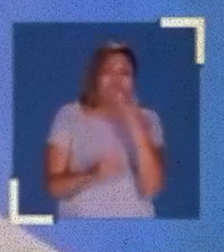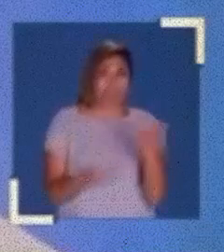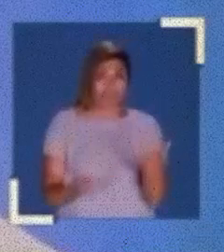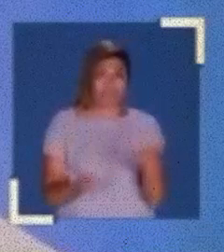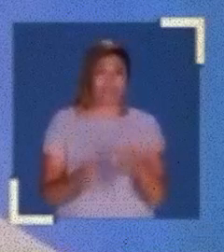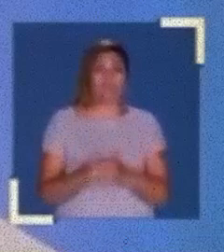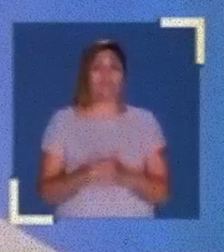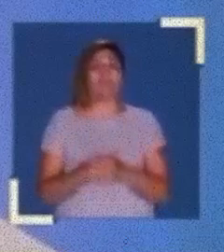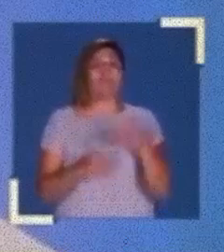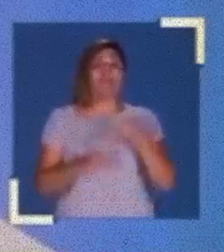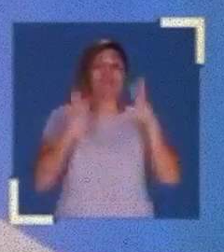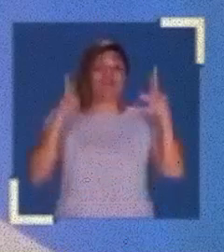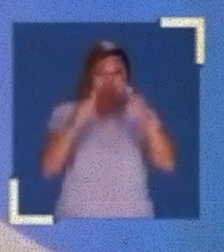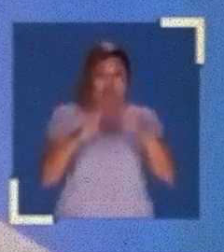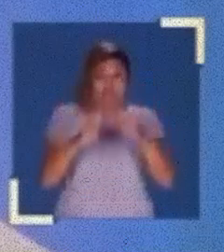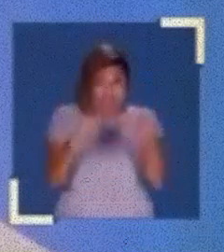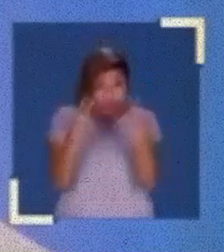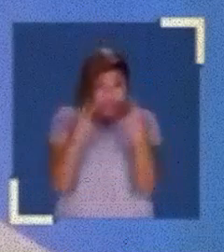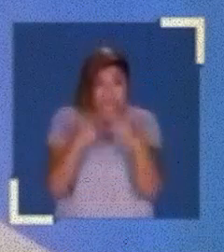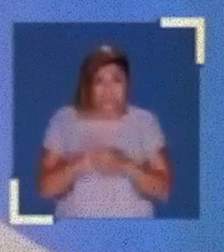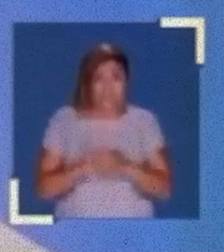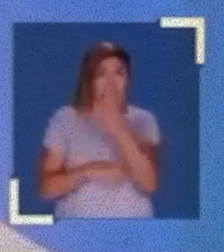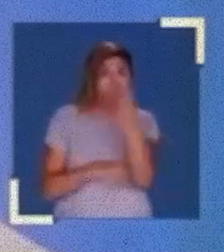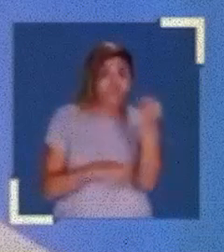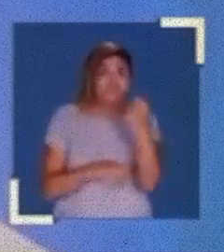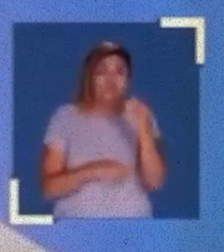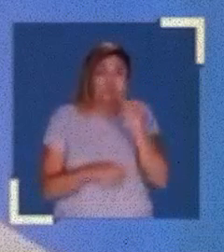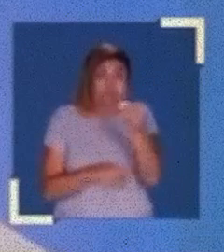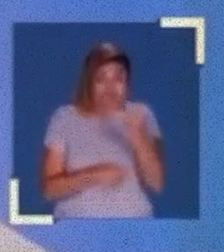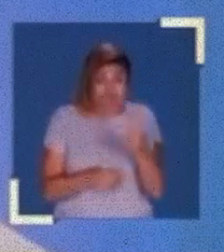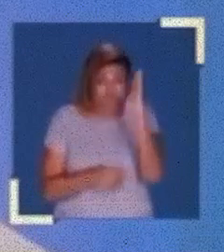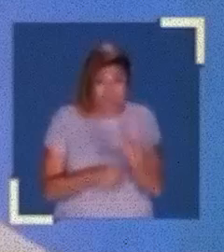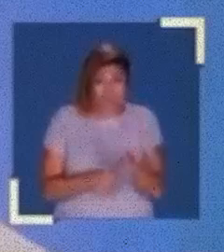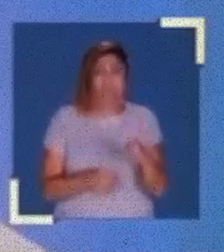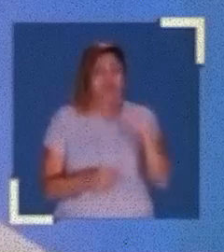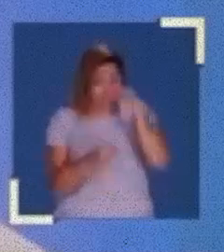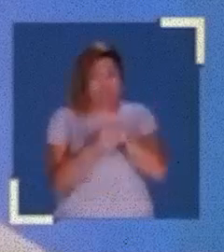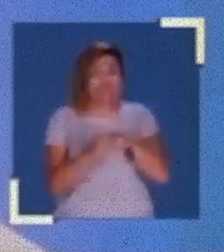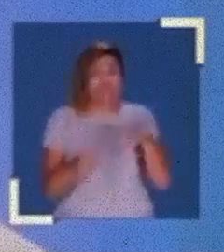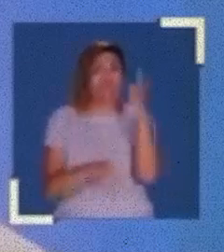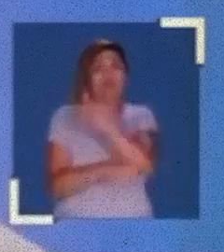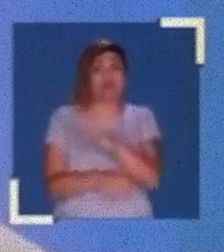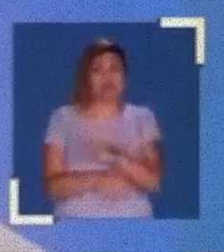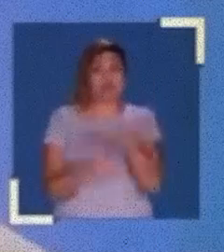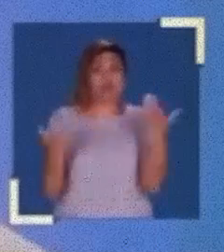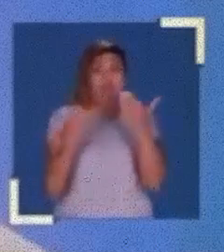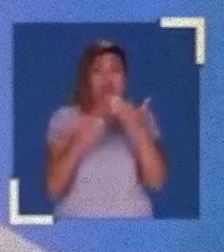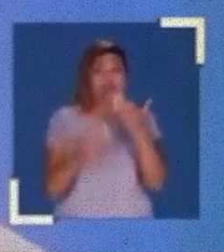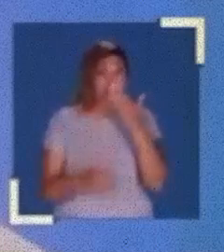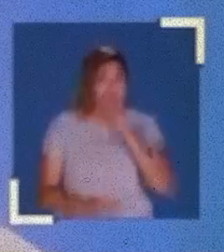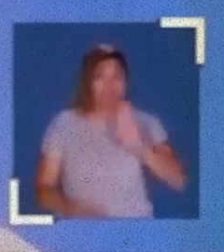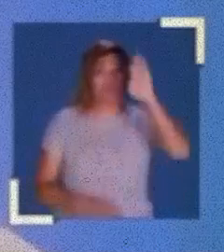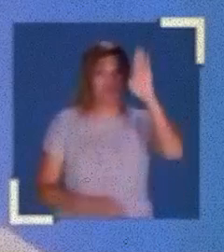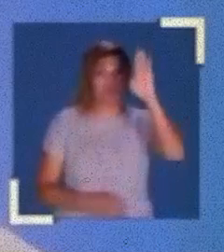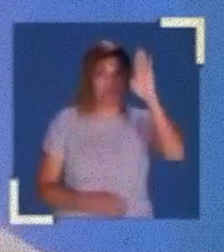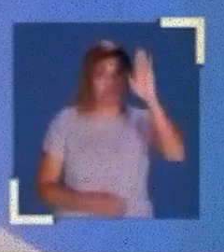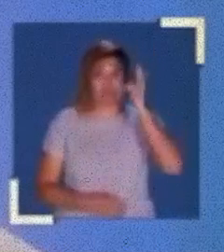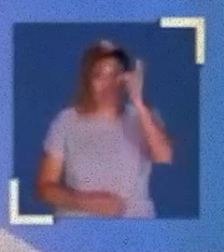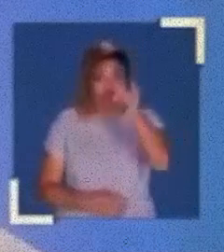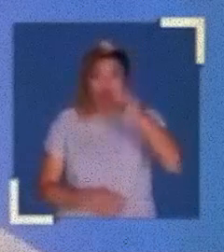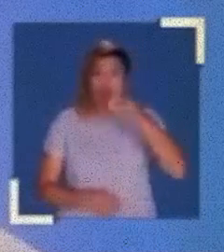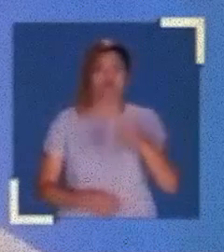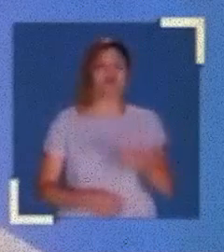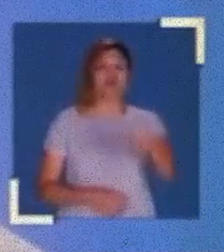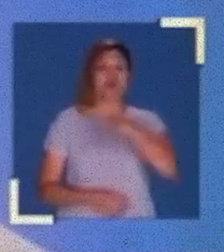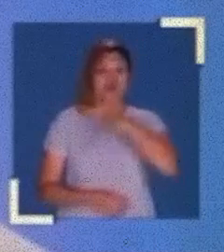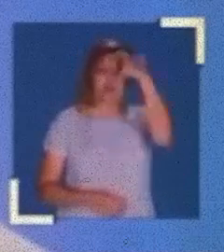aproveitar aqui todos que estamos unidos por sete milhões de brasileiros nós vamos ser só quero fazer o resto protético eu tô profetizando para não sou